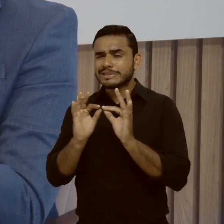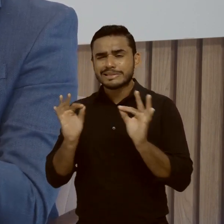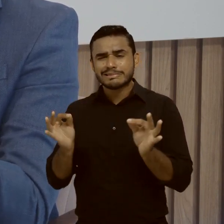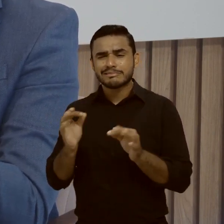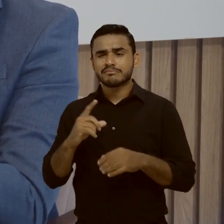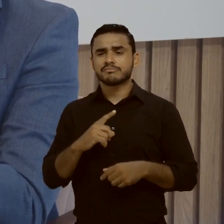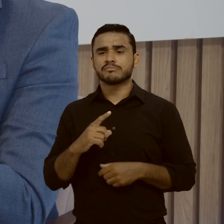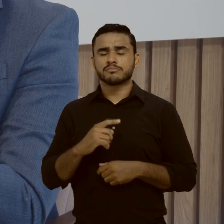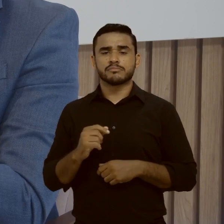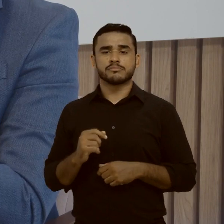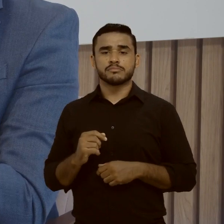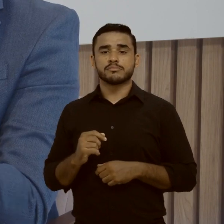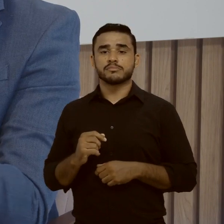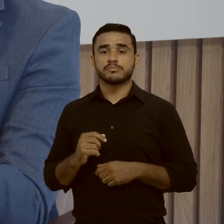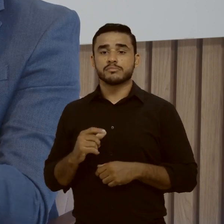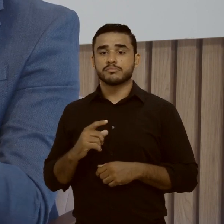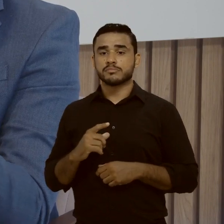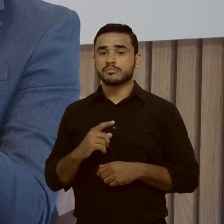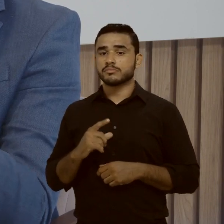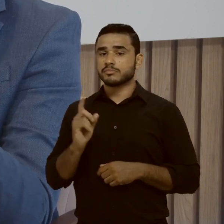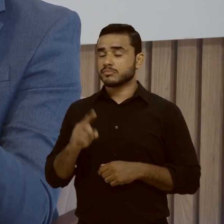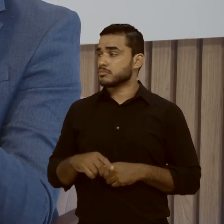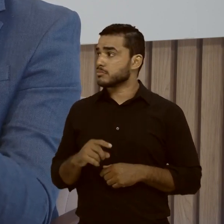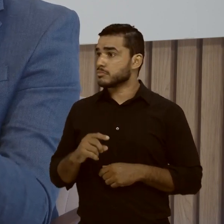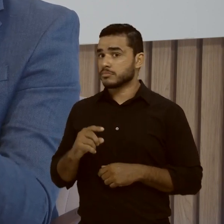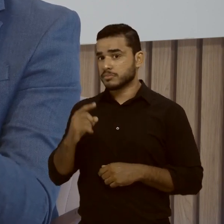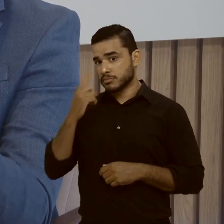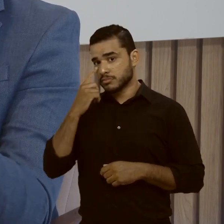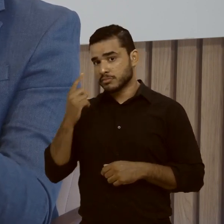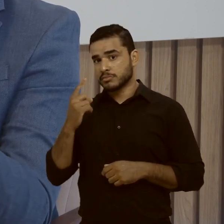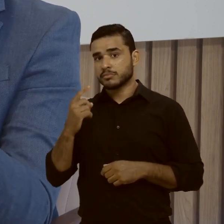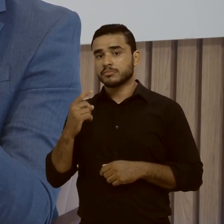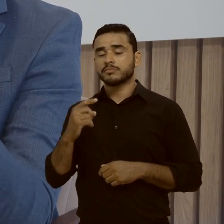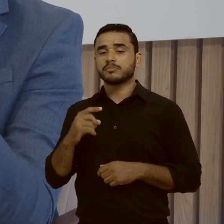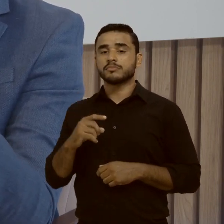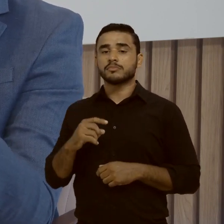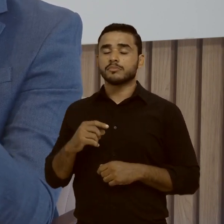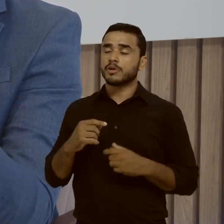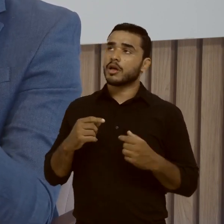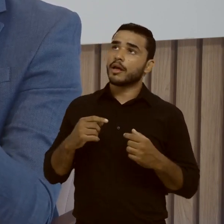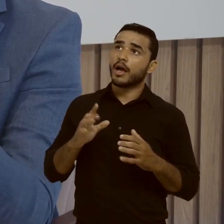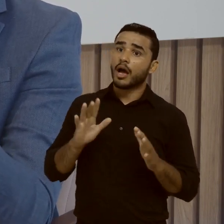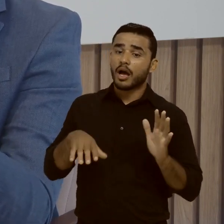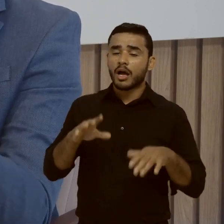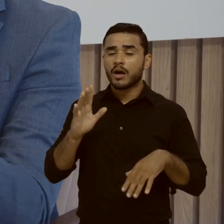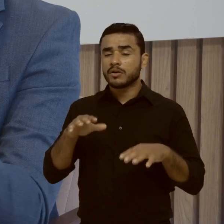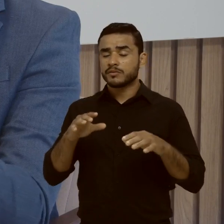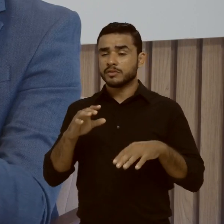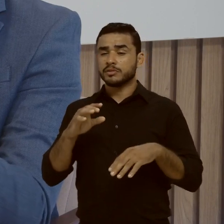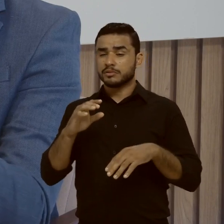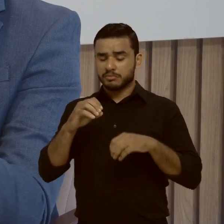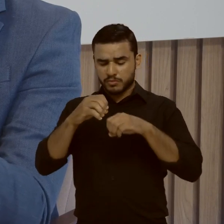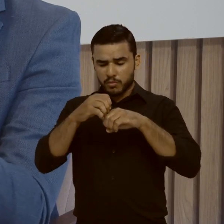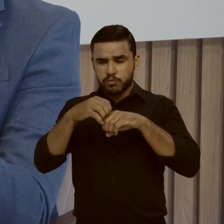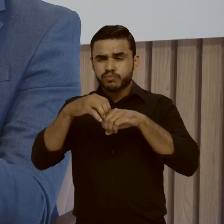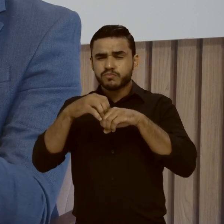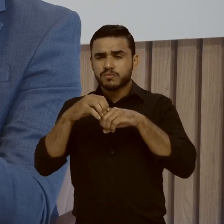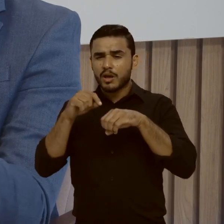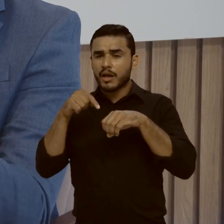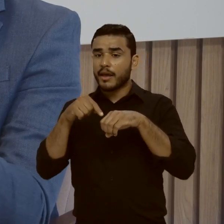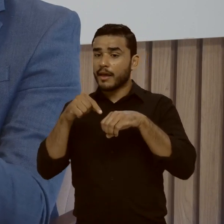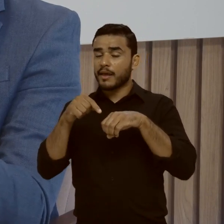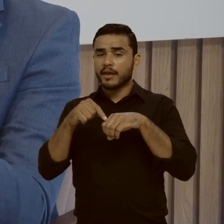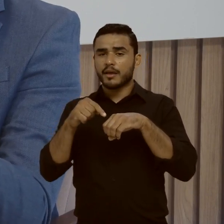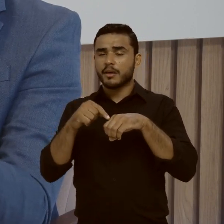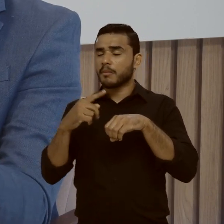tá? Os pólipos são lesões que não necessariamente vão desenvolver ou progredir para o câncer. A gente tem uma estimativa de que em torno de